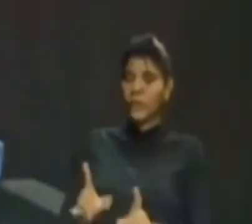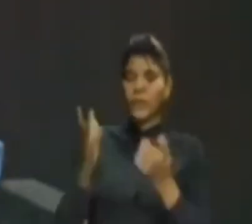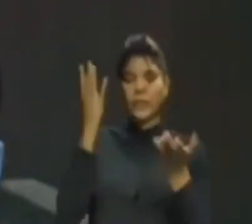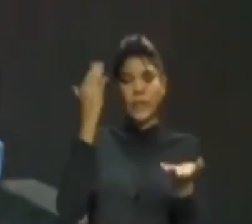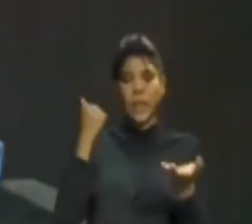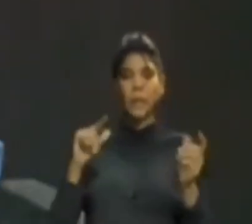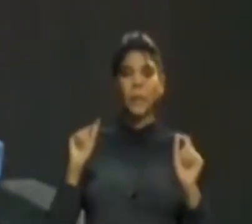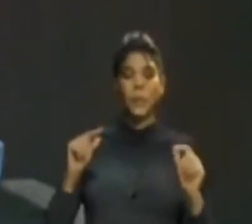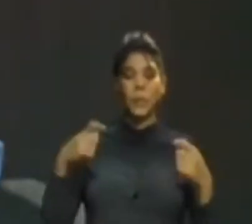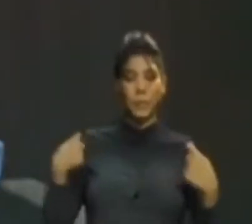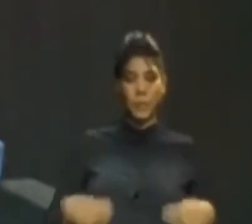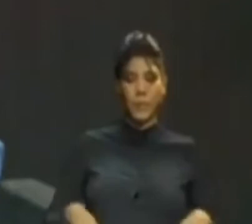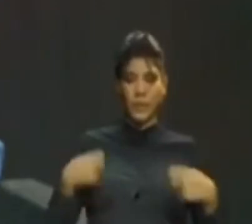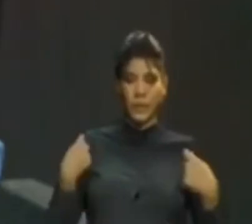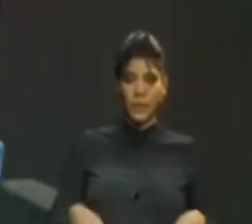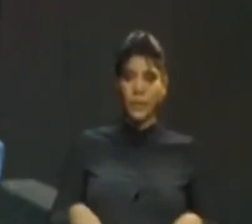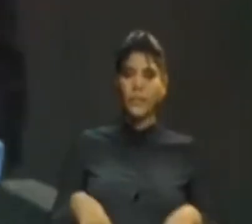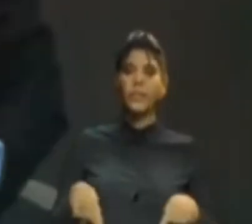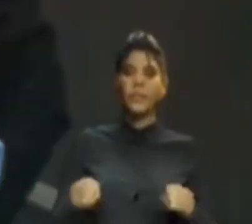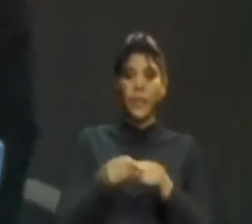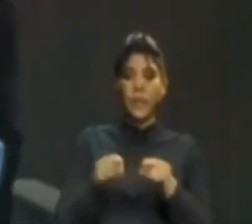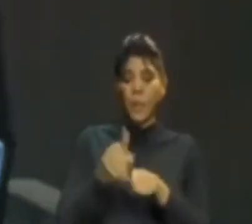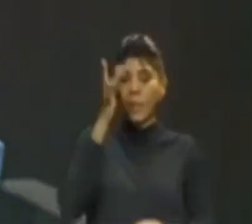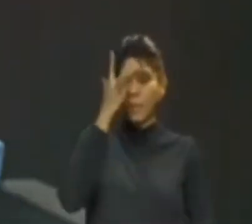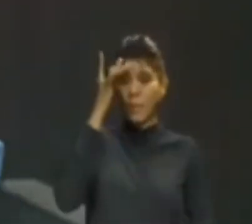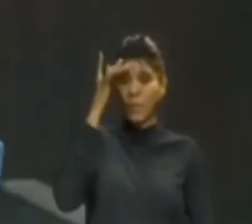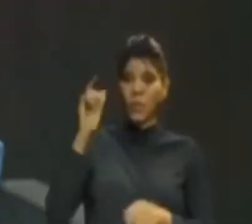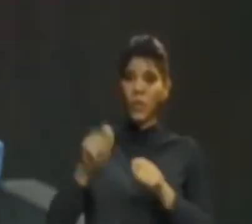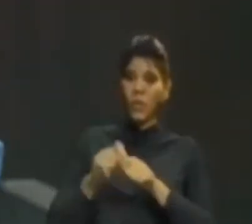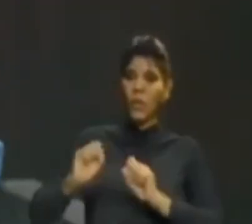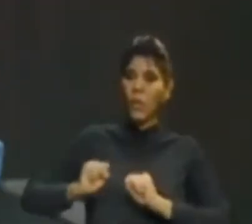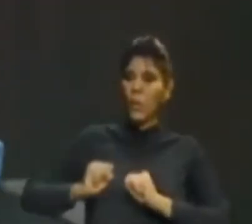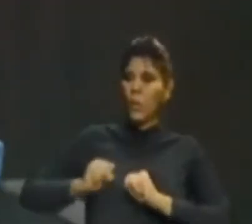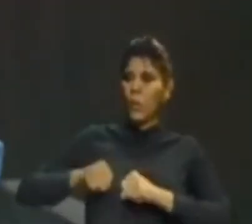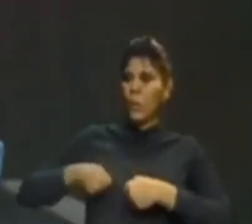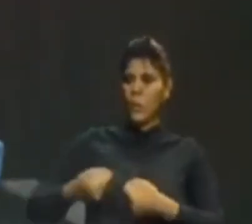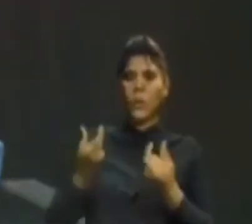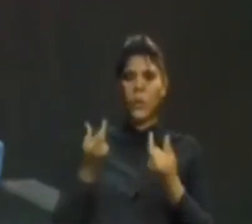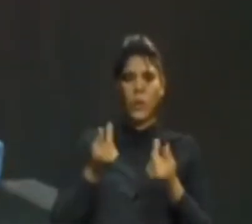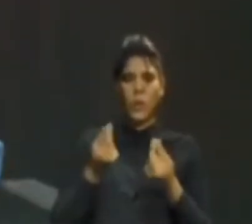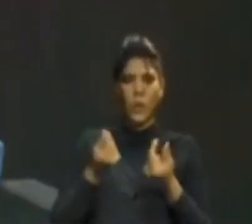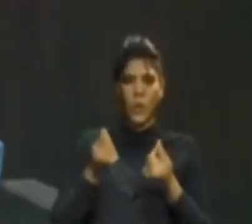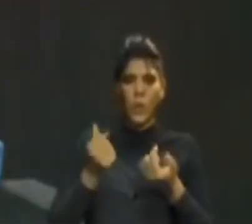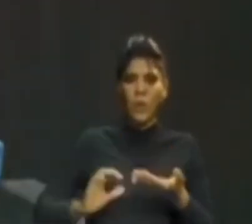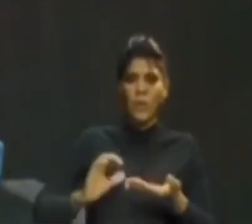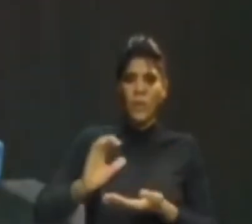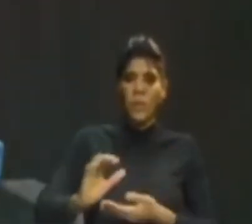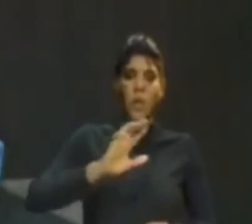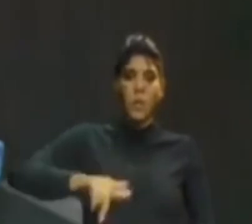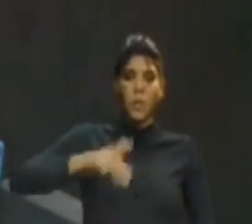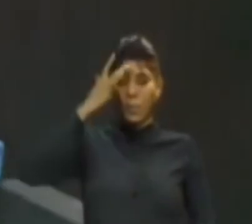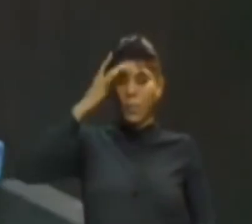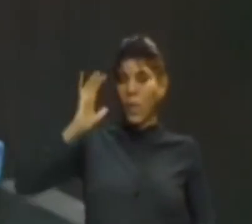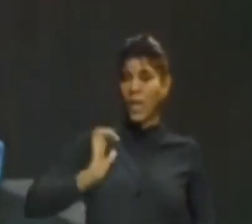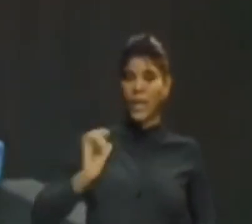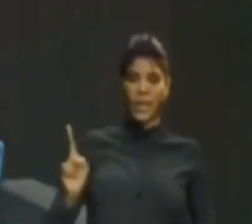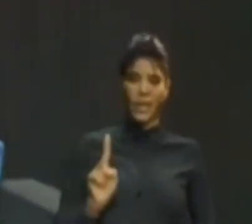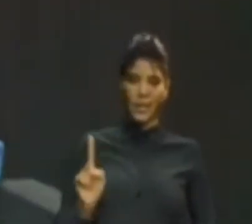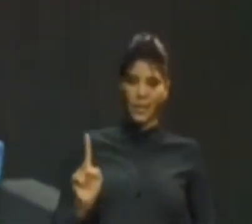Necessidade e pessoas que inclusive faz e monetário esforço veja não são pessoas necessariamente ficas